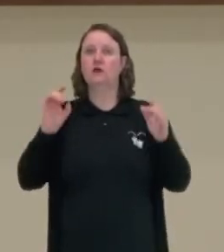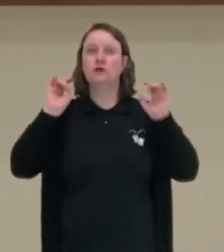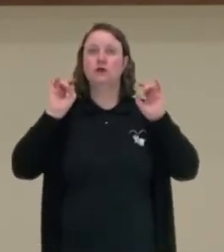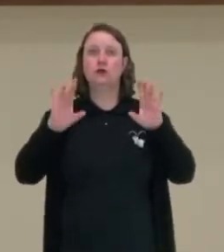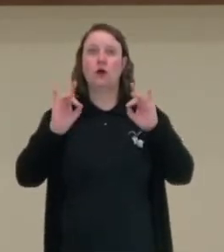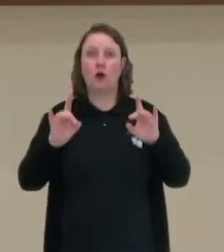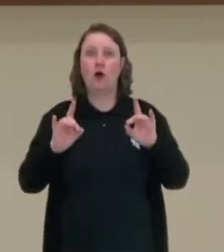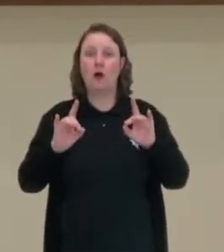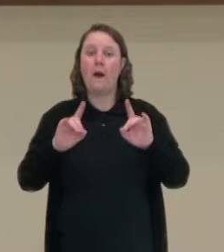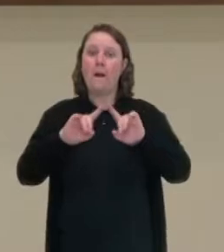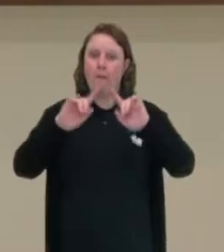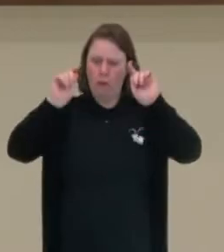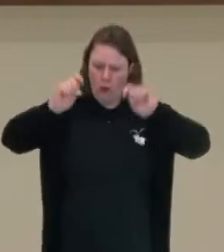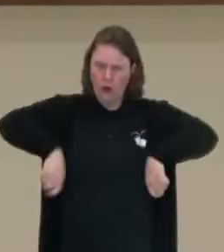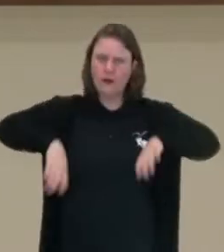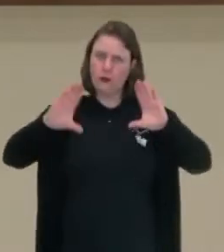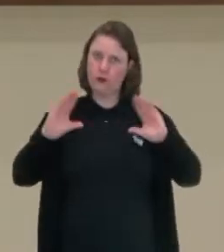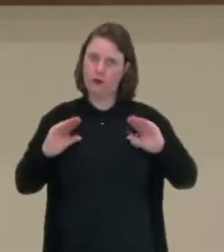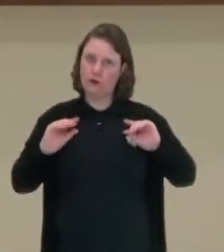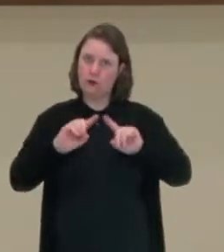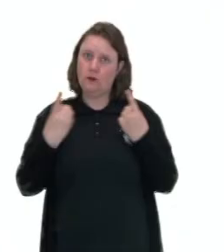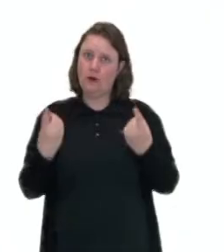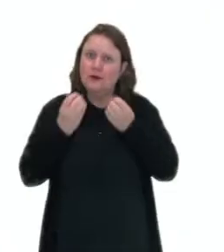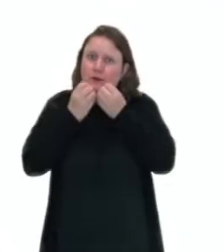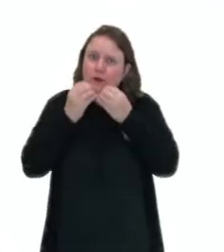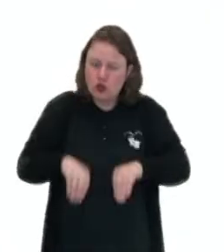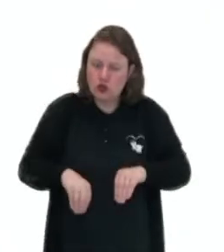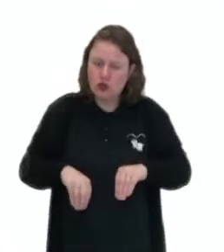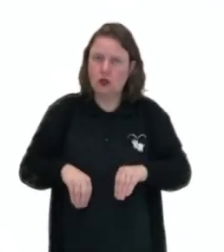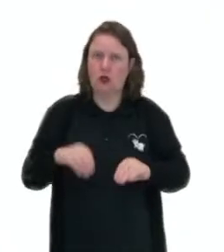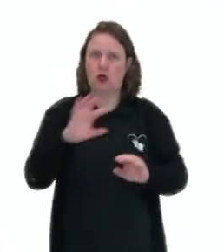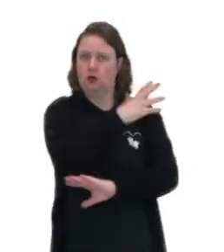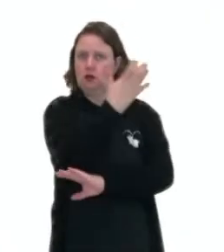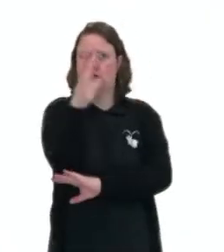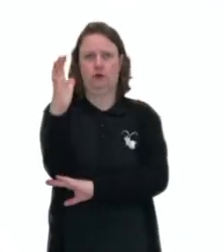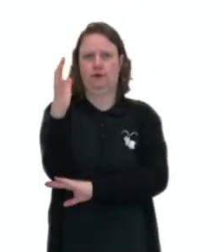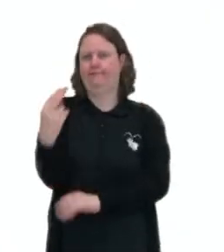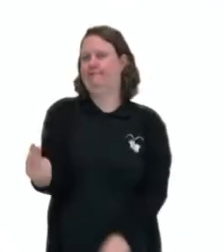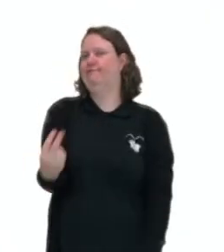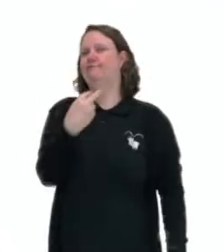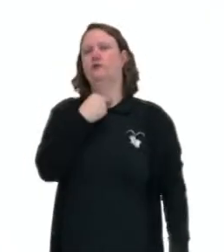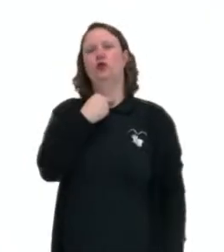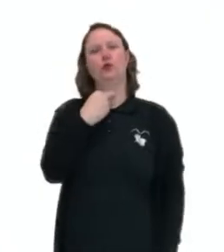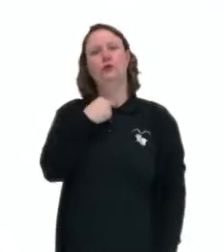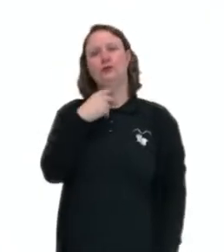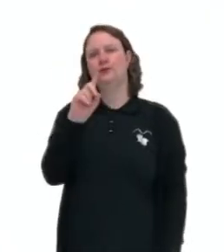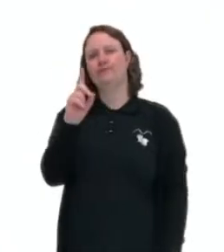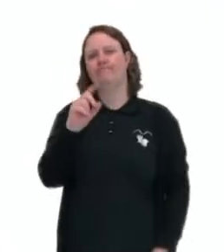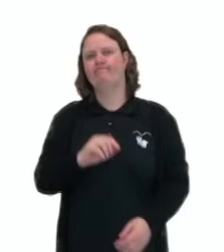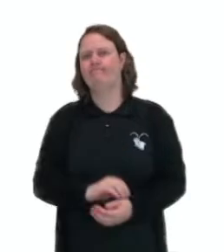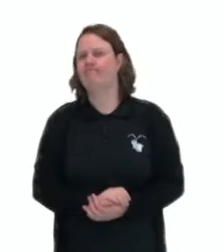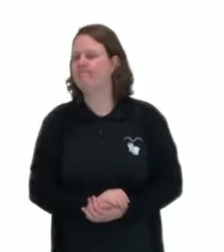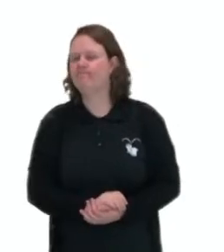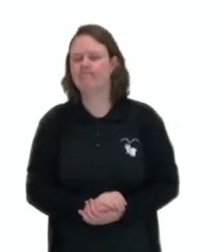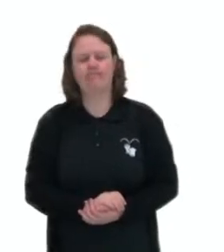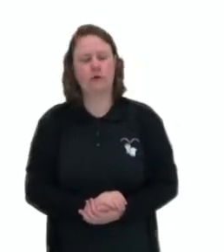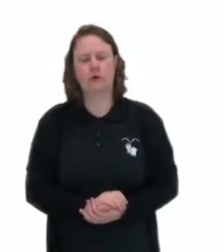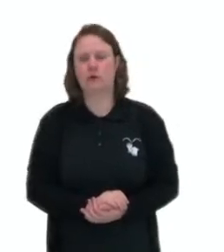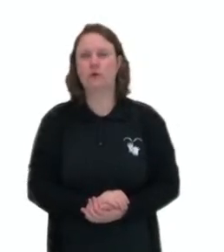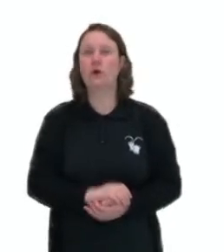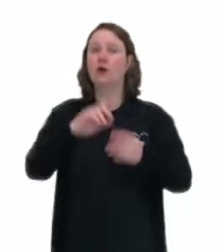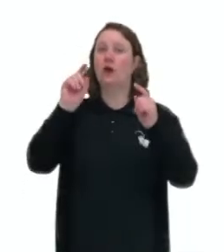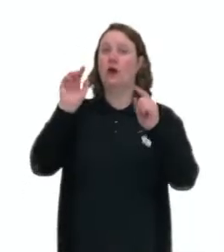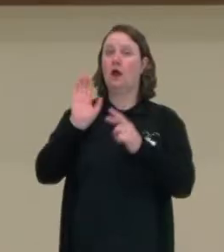sem prejudicar ainda mais a natureza. E também é uma oposição à arte apresentada